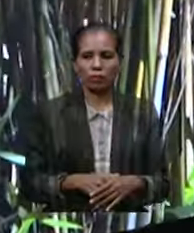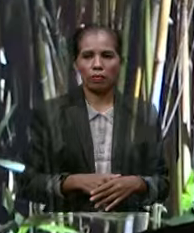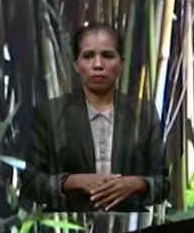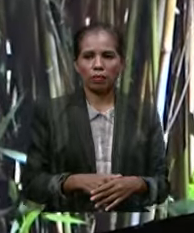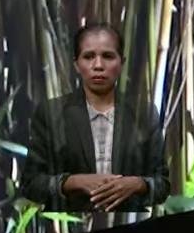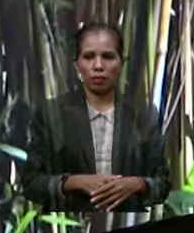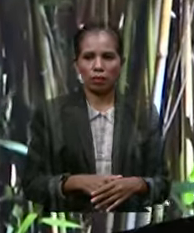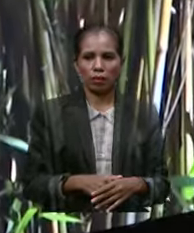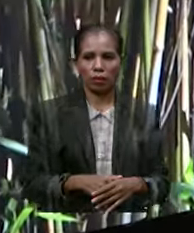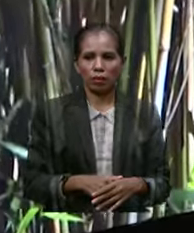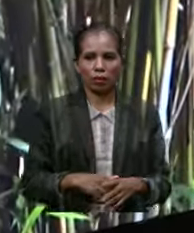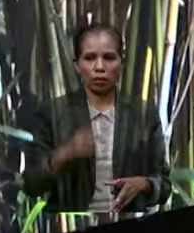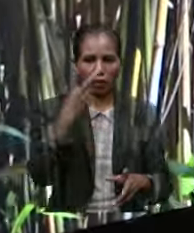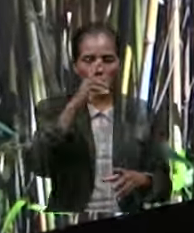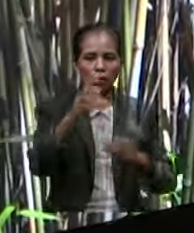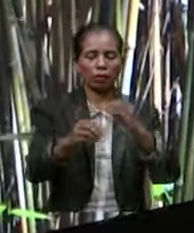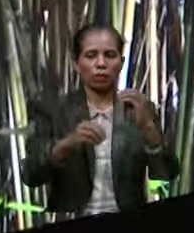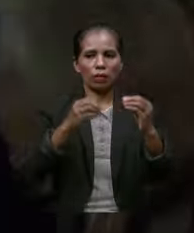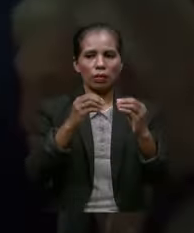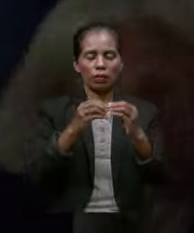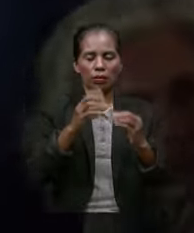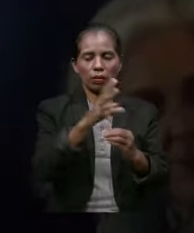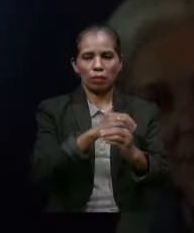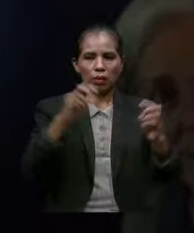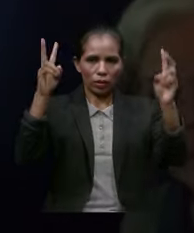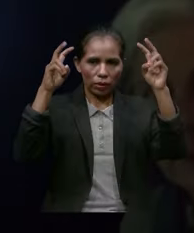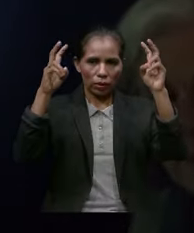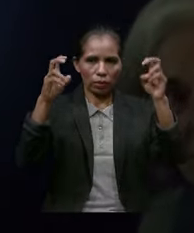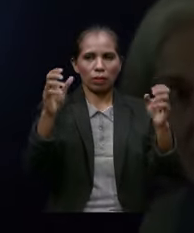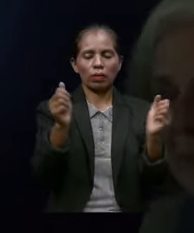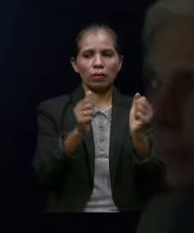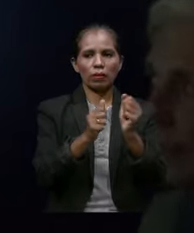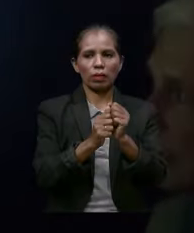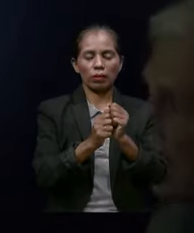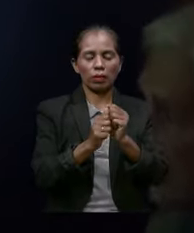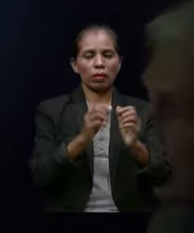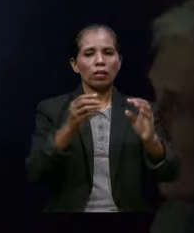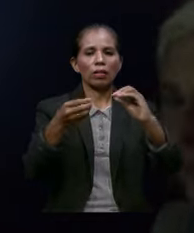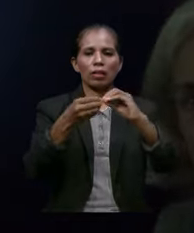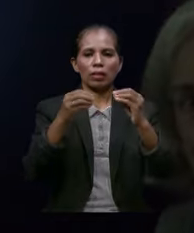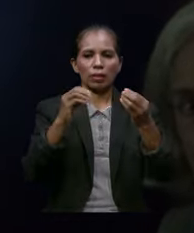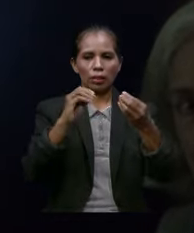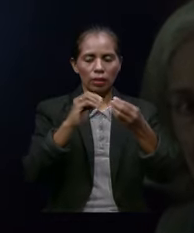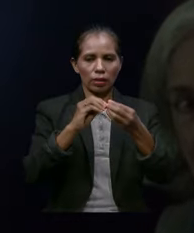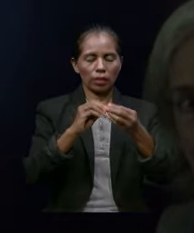a obra dela tem o título de Kiss, Don't Tell.